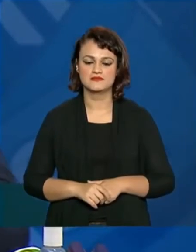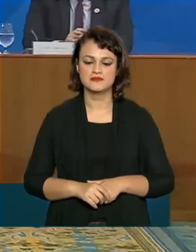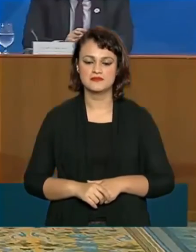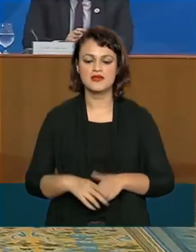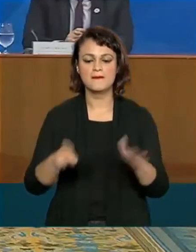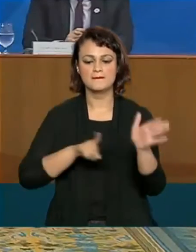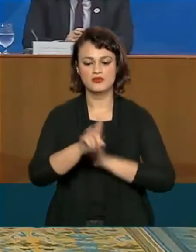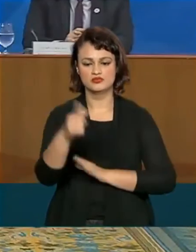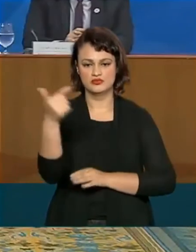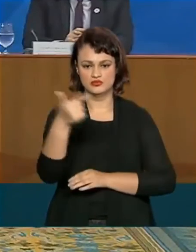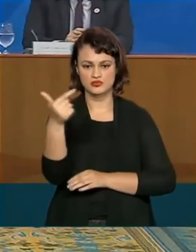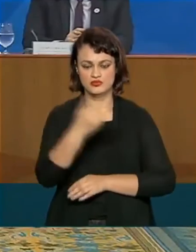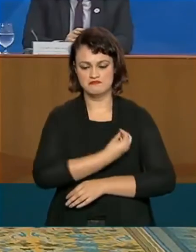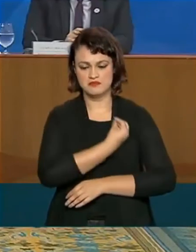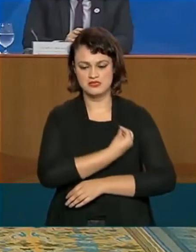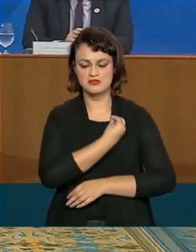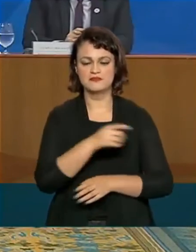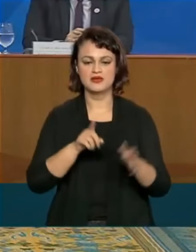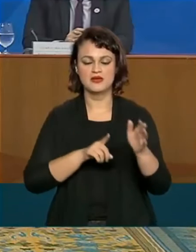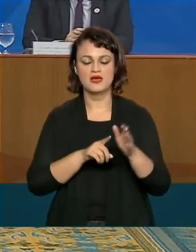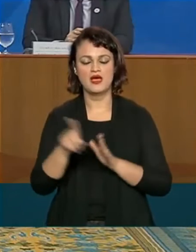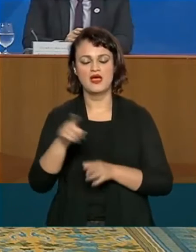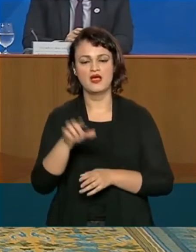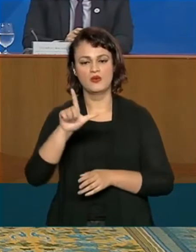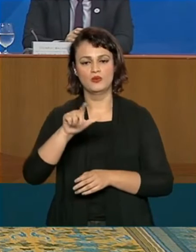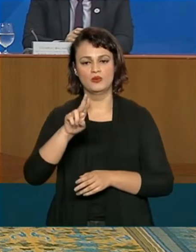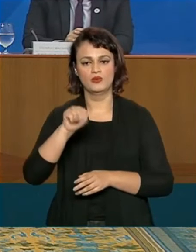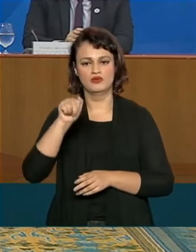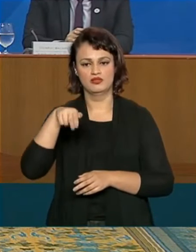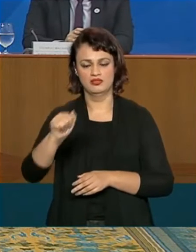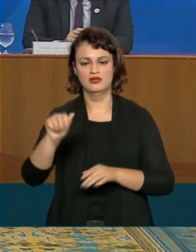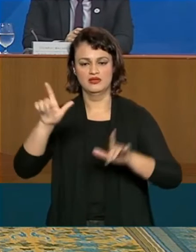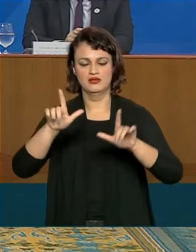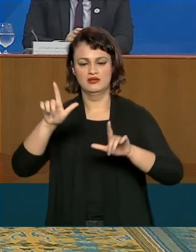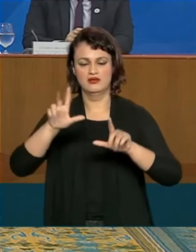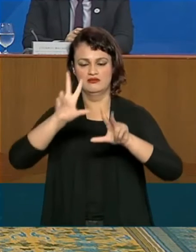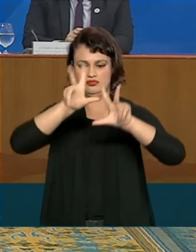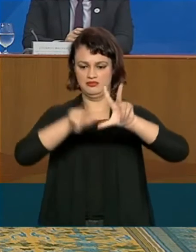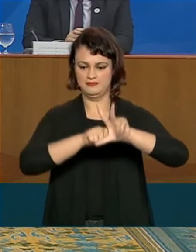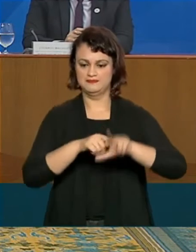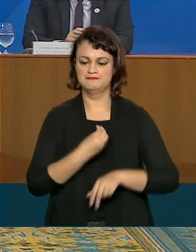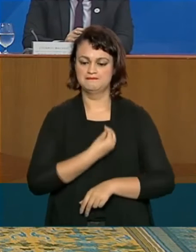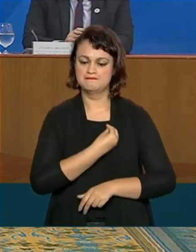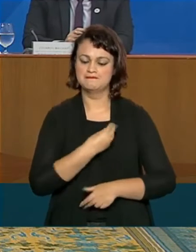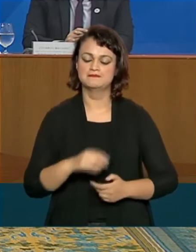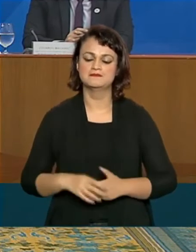Temos duas perguntas aqui presenciais. A primeira delas é com a Luana Karen, da TV Brasil.